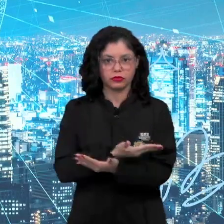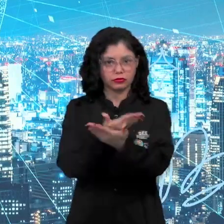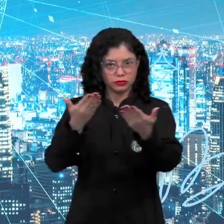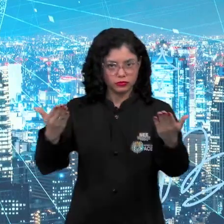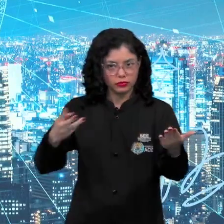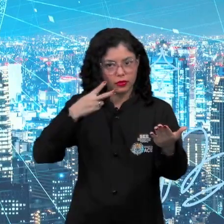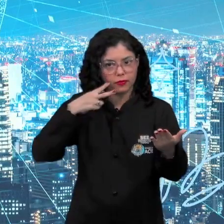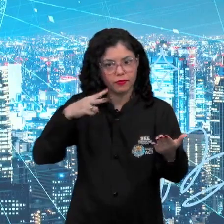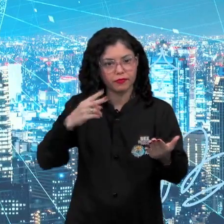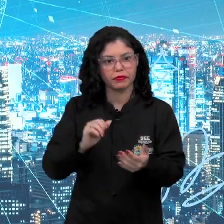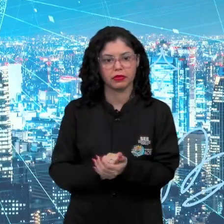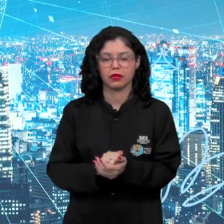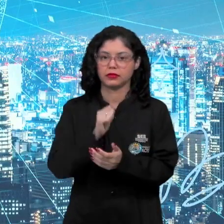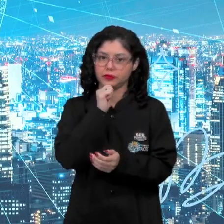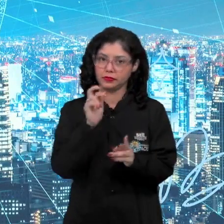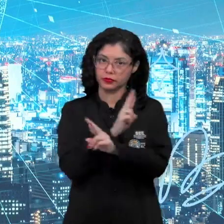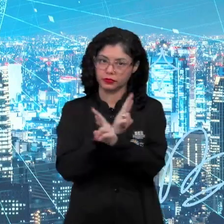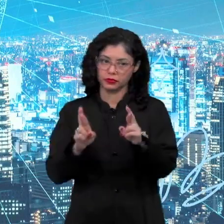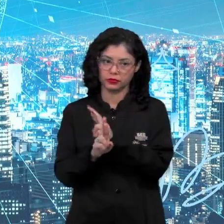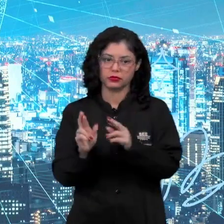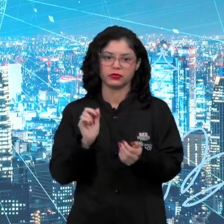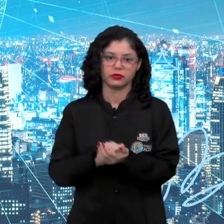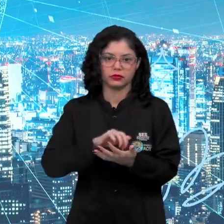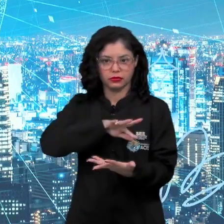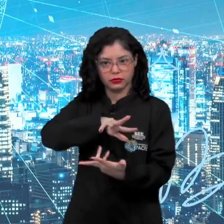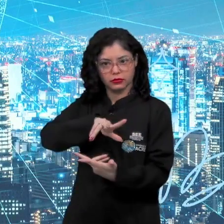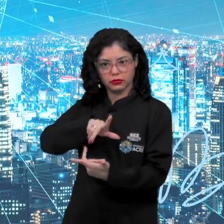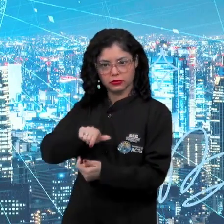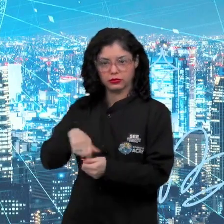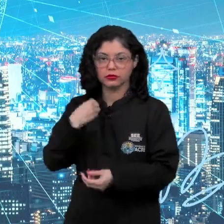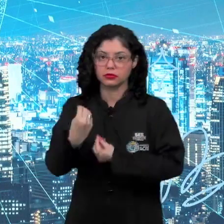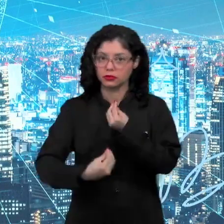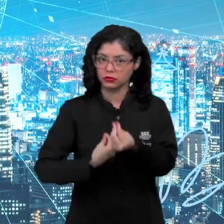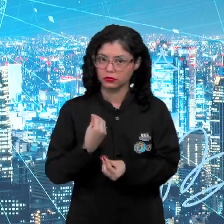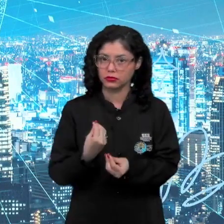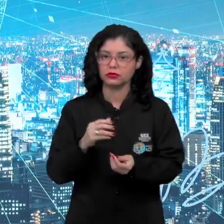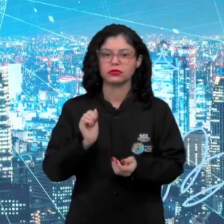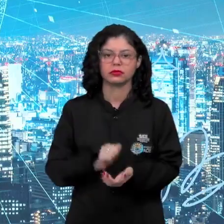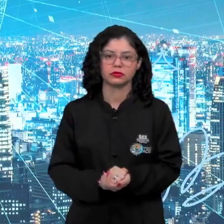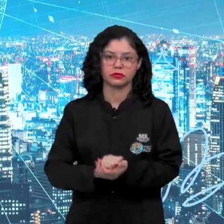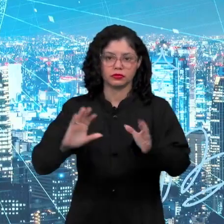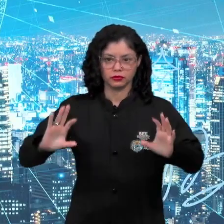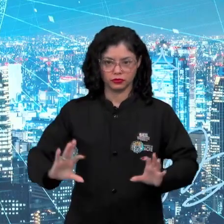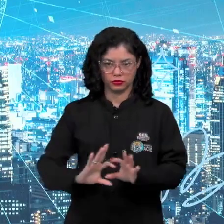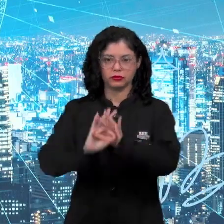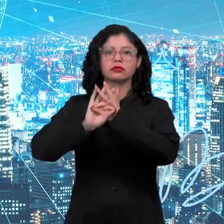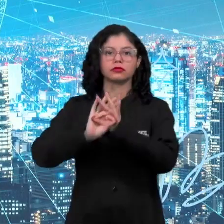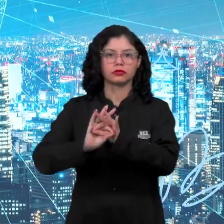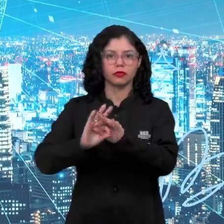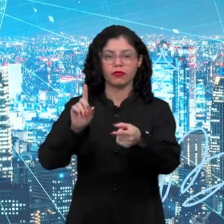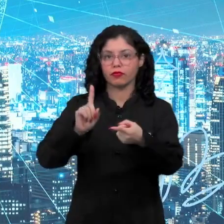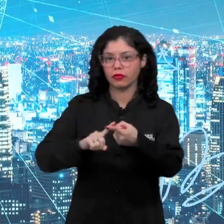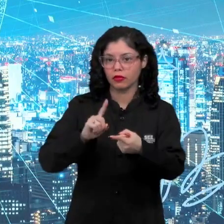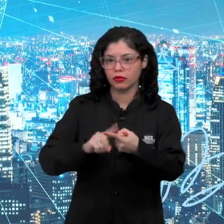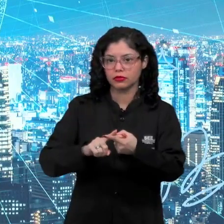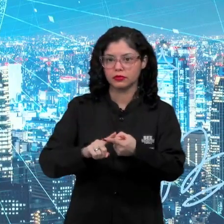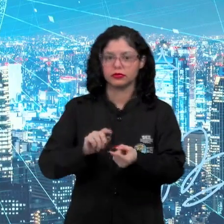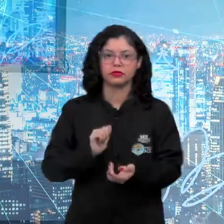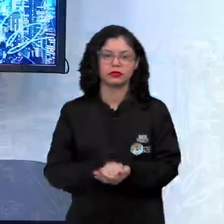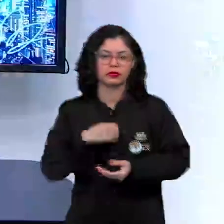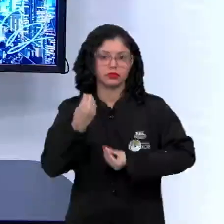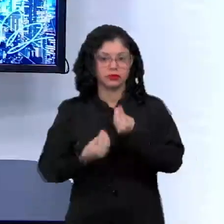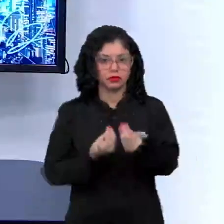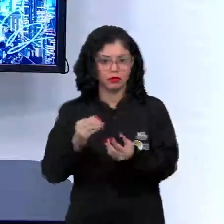vocês em relação ao mundo e como ele é interligado. Por quê?